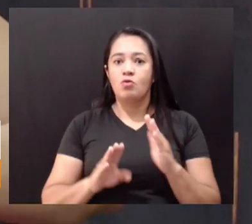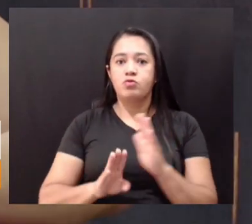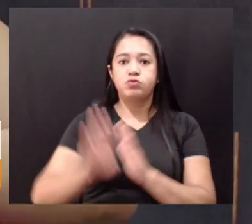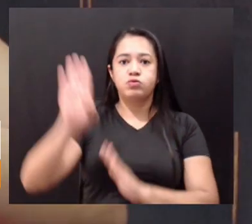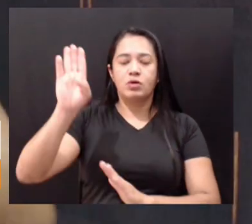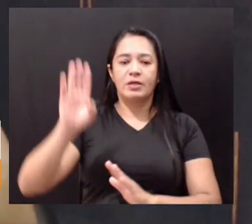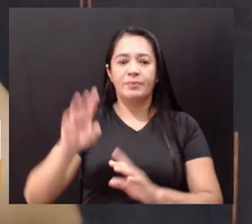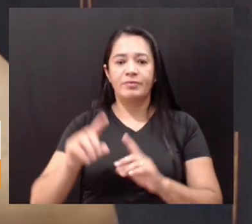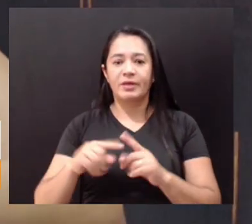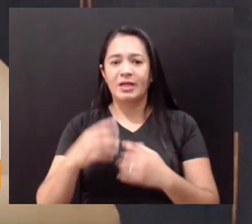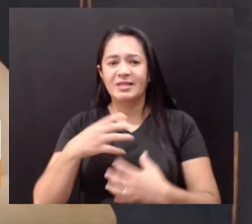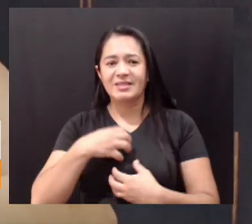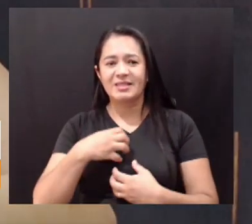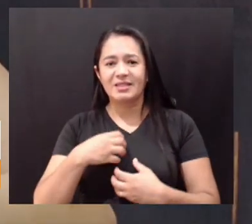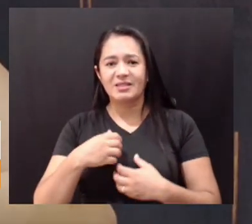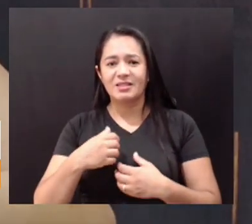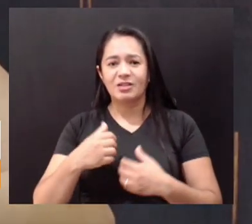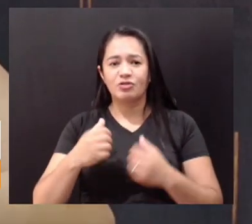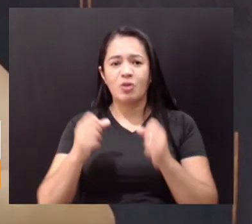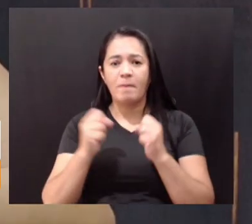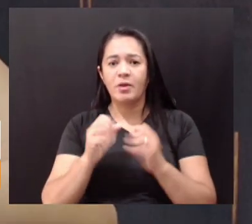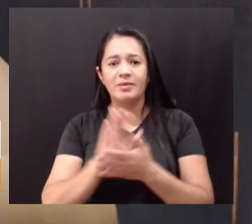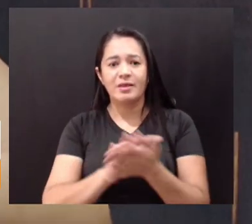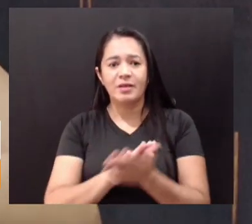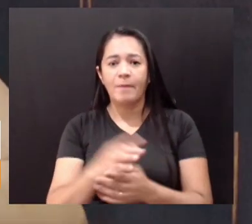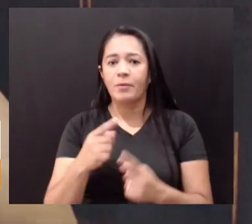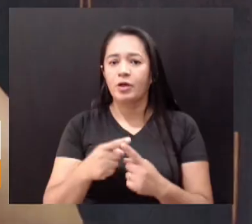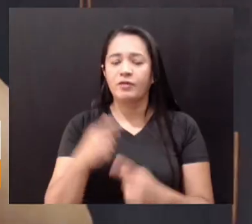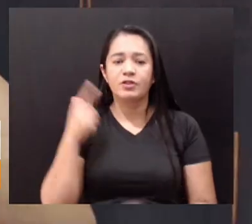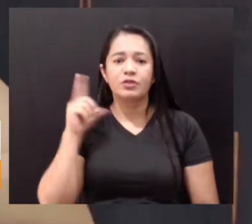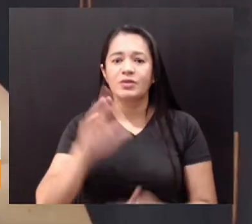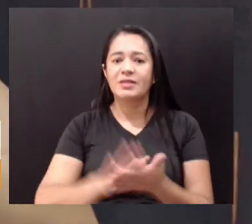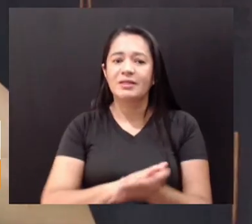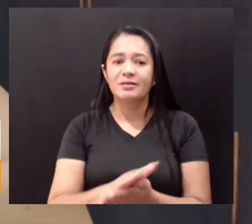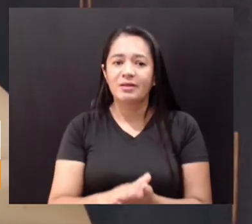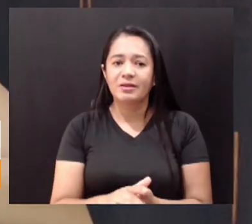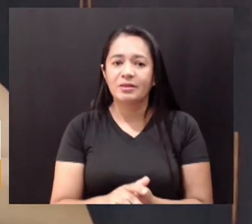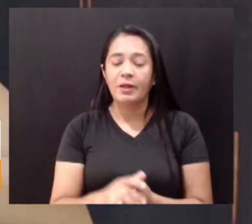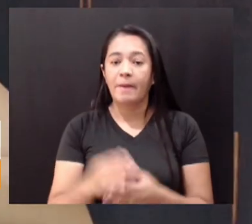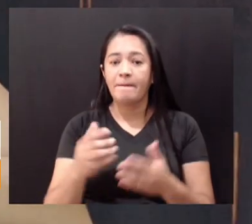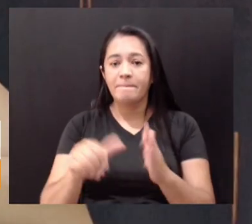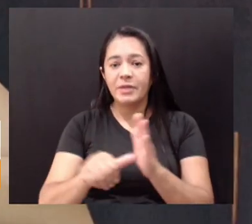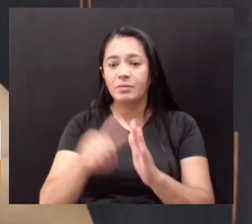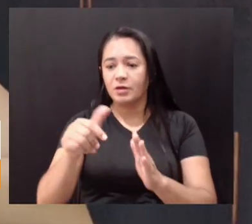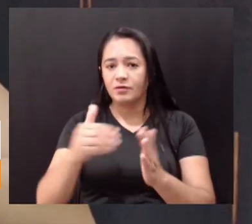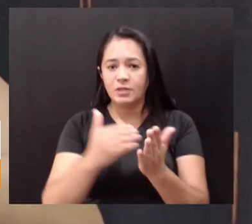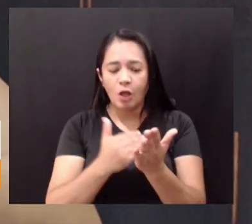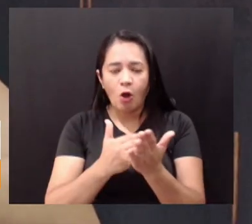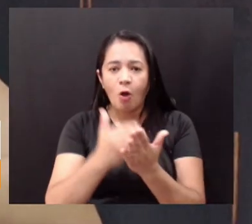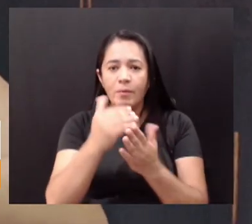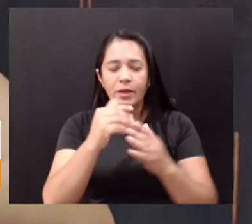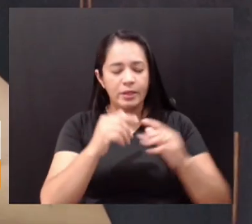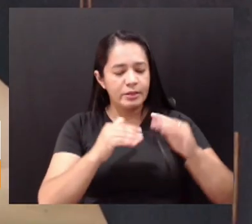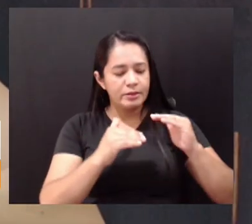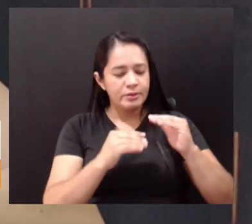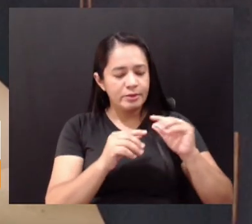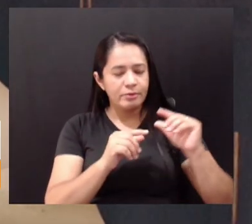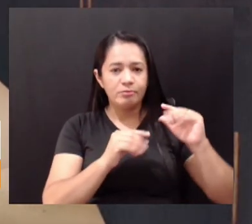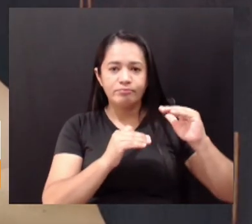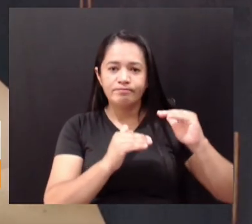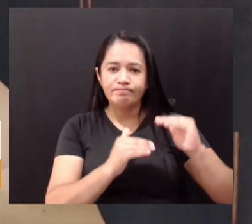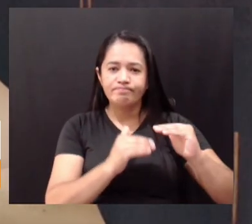muita impotência, porque você nunca chega nesse lugar. Então, de você ir reavaliando essas expectativas, de colocar